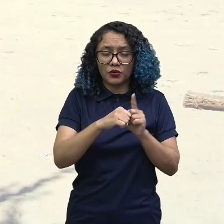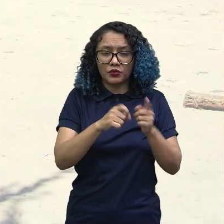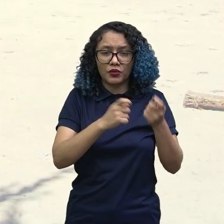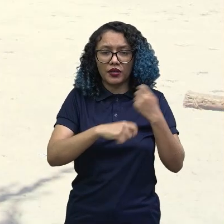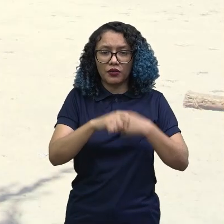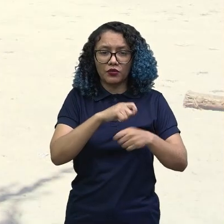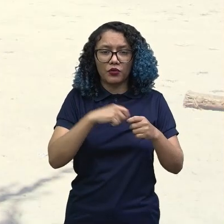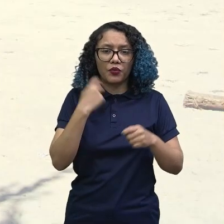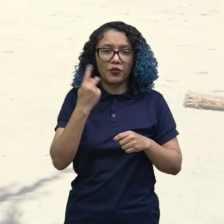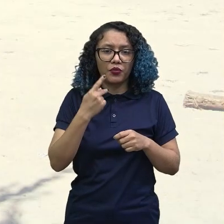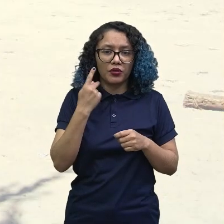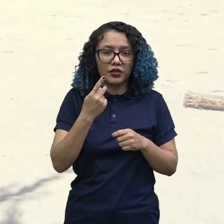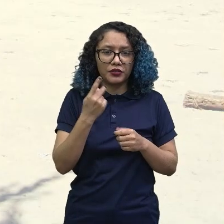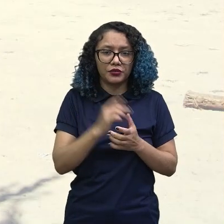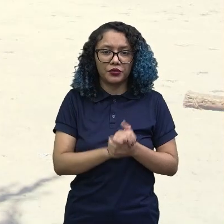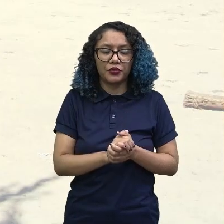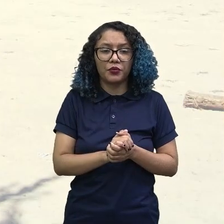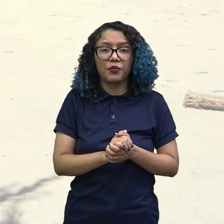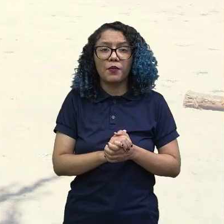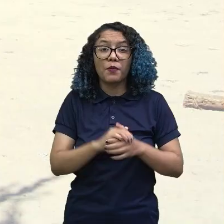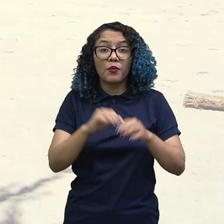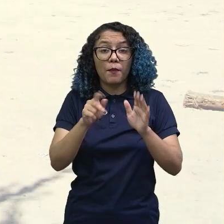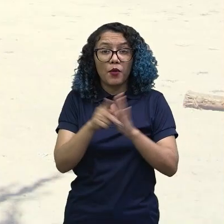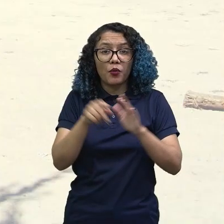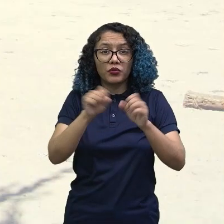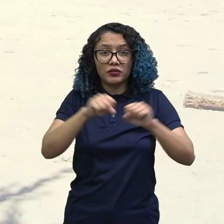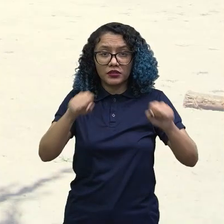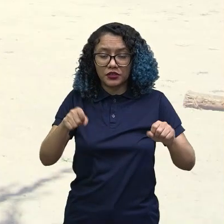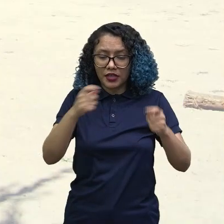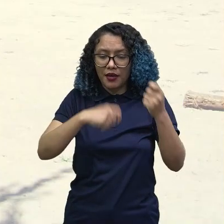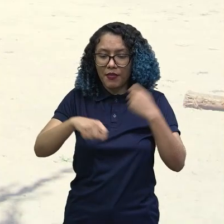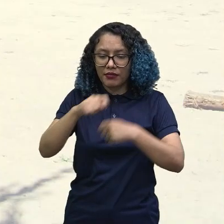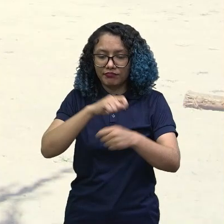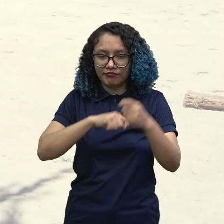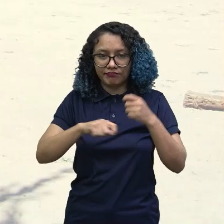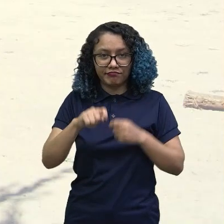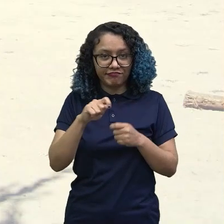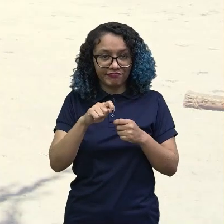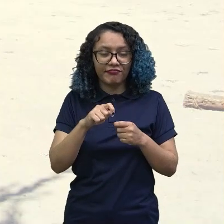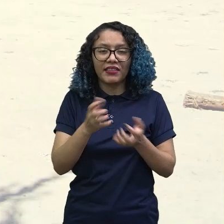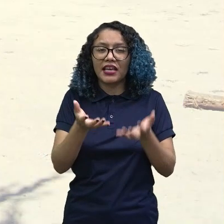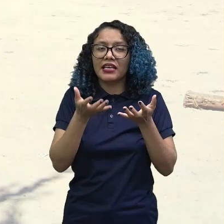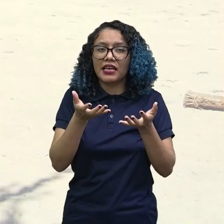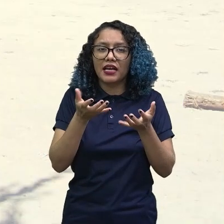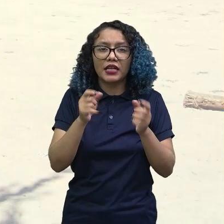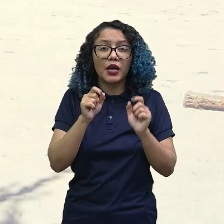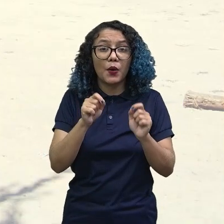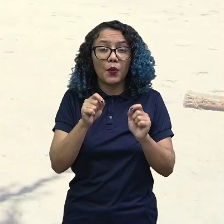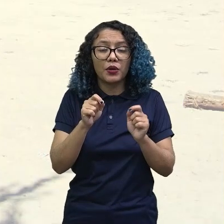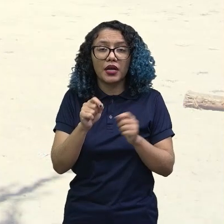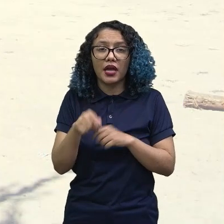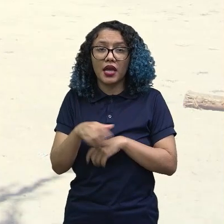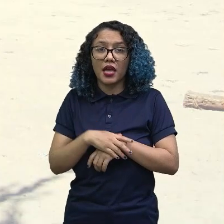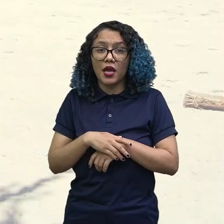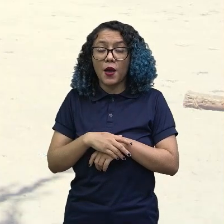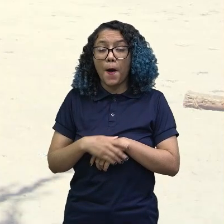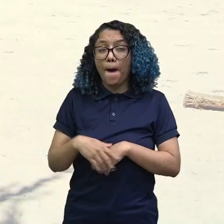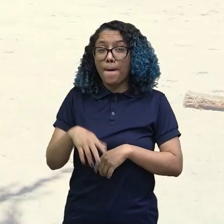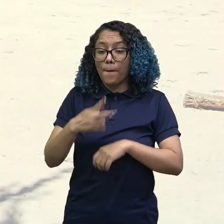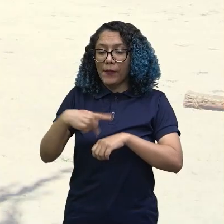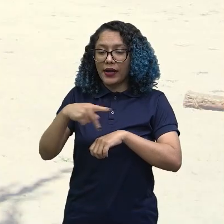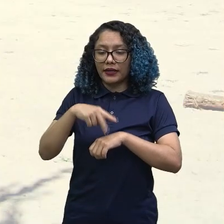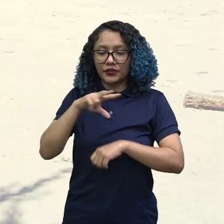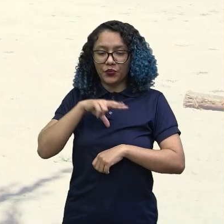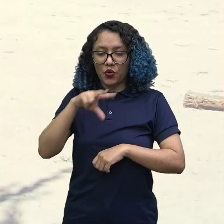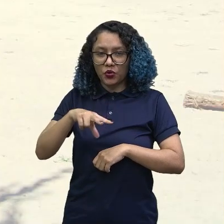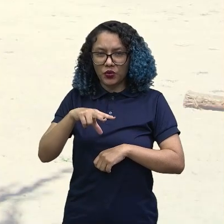socioeconômico e político do mercantilismo, que visava enriquecer o Estado português, enriquecer